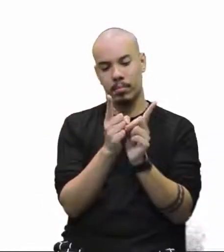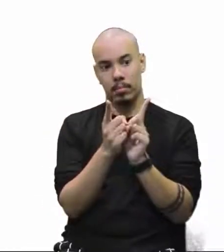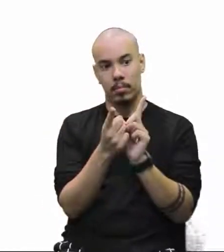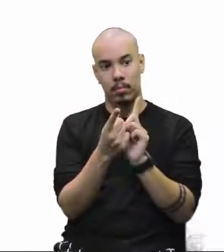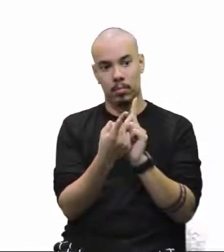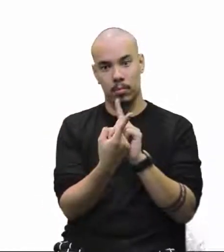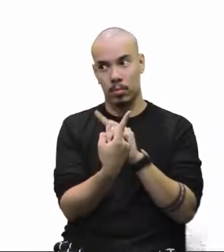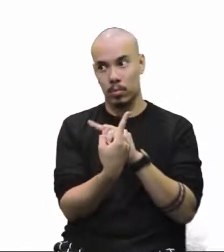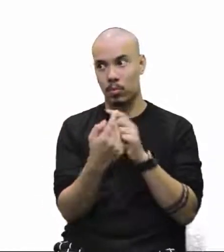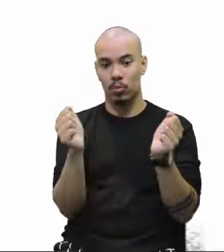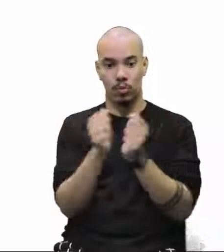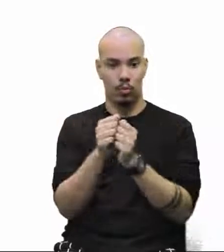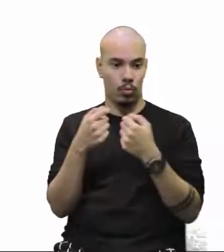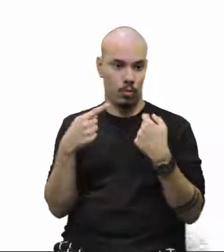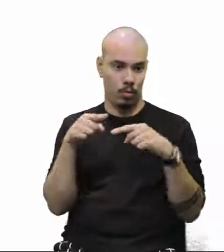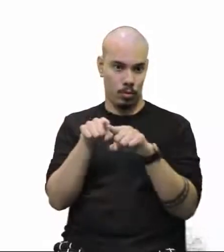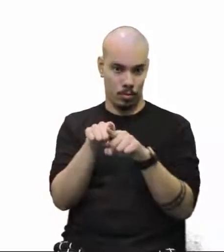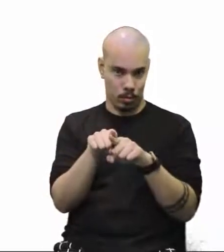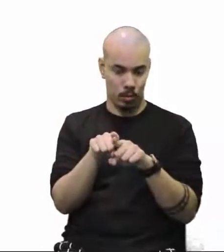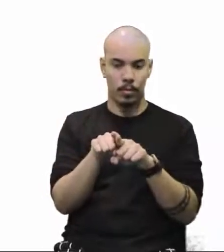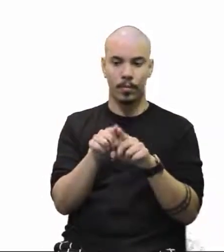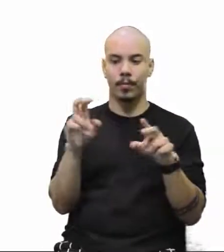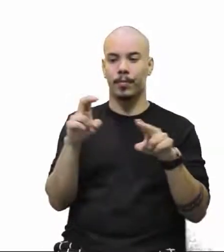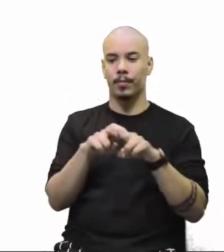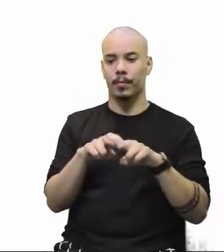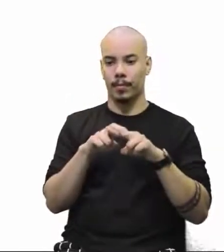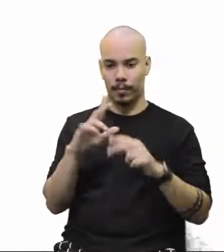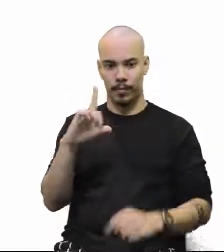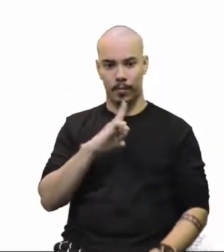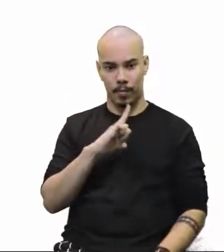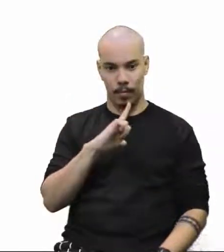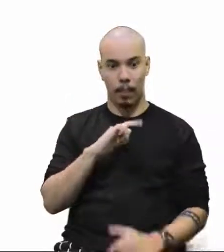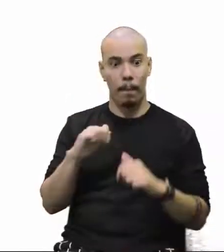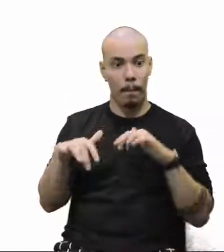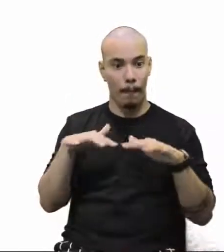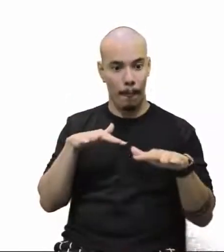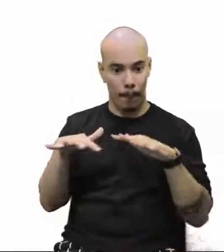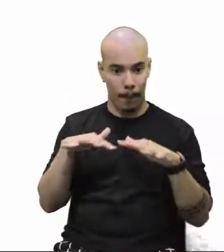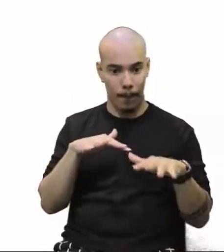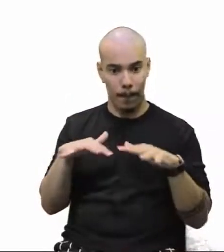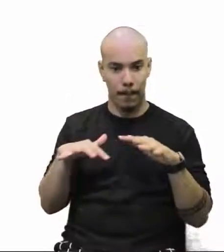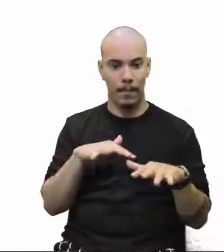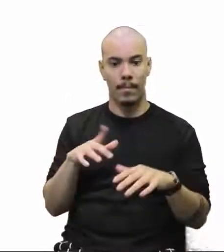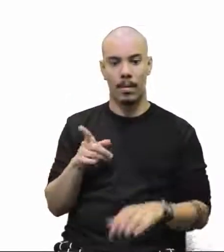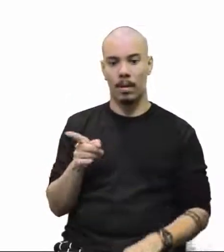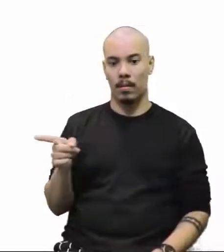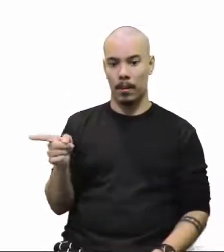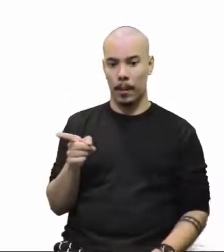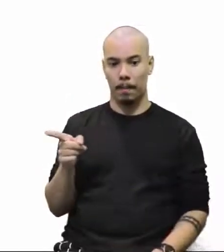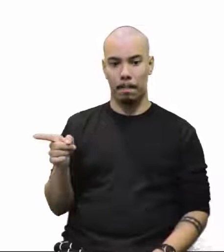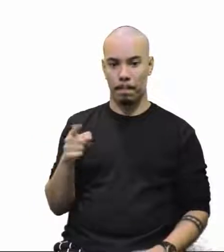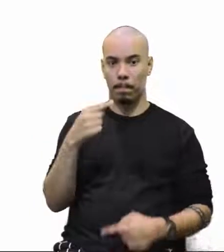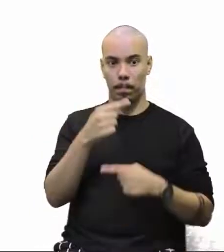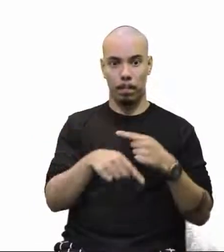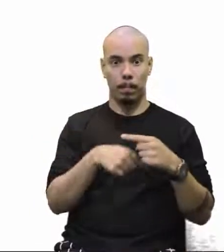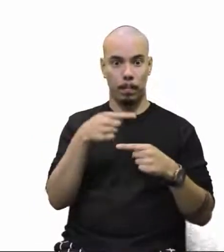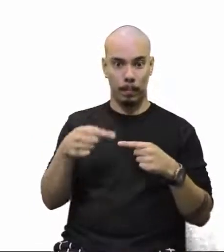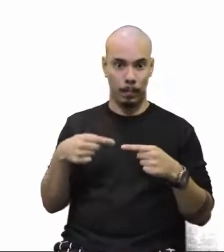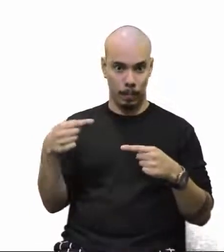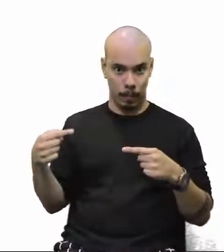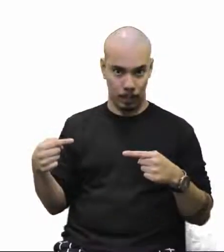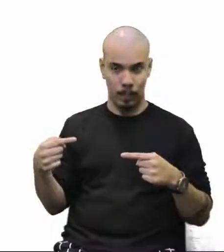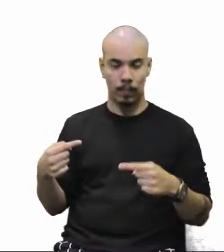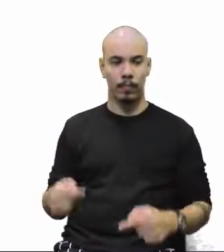empurra ele no sentido do campo. Então, vou ter um movimento helicoidal, né? Hélice cilíndrica. Muito